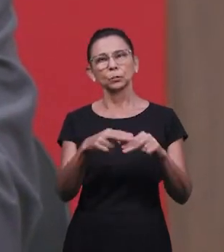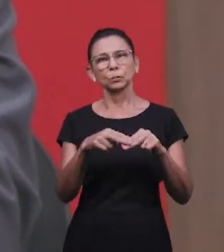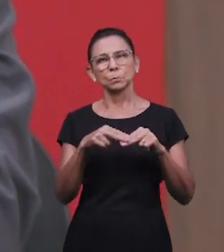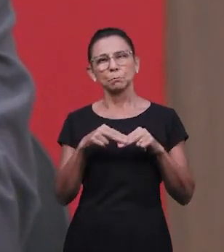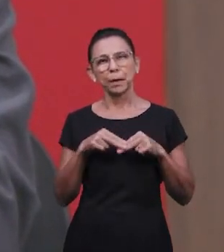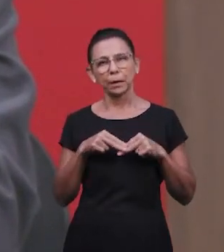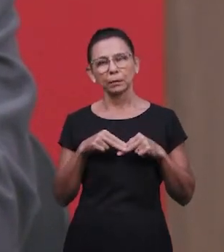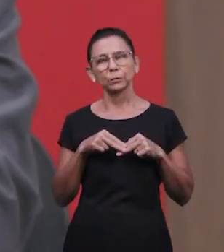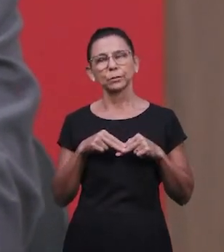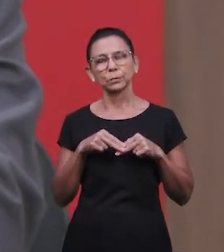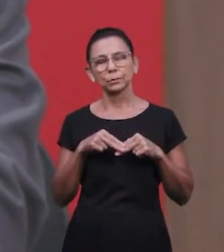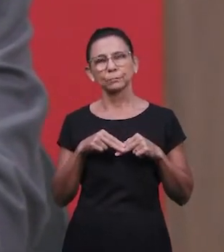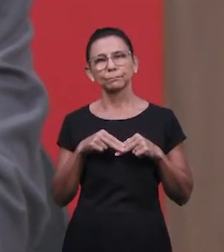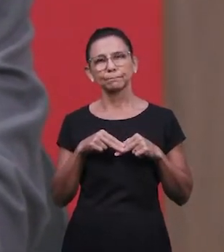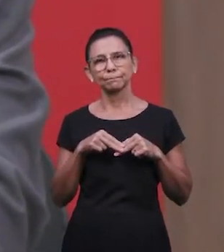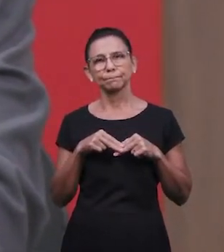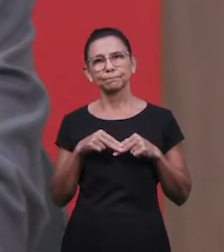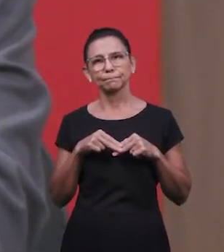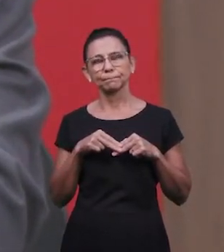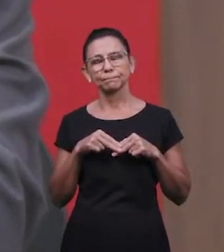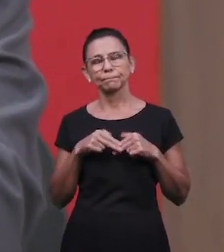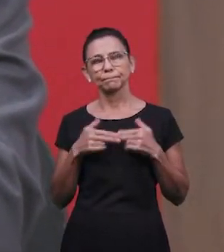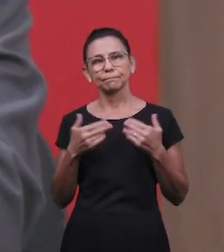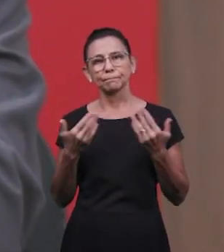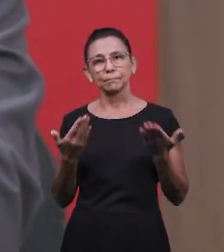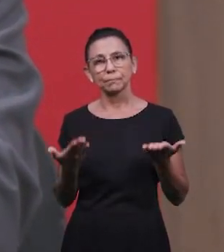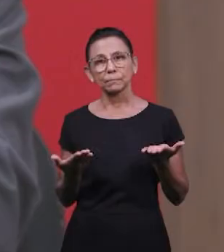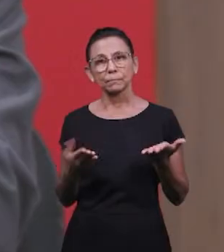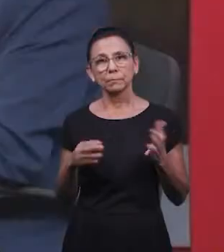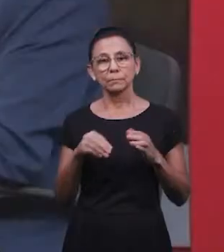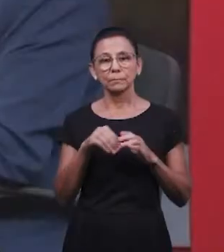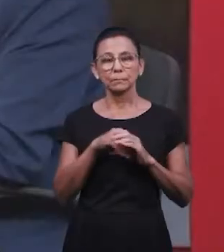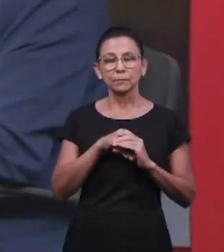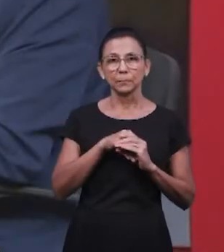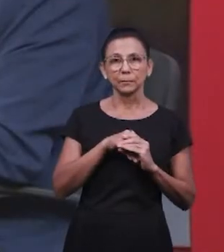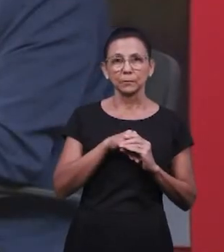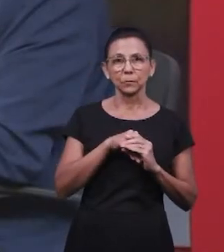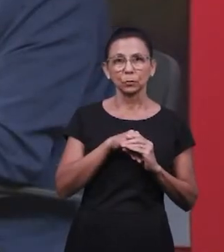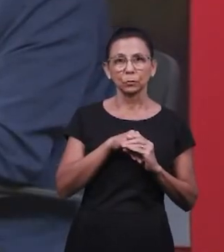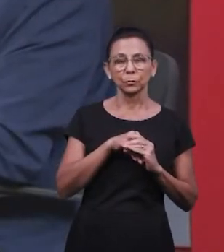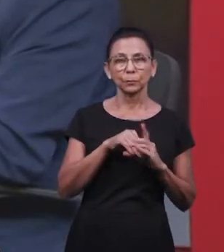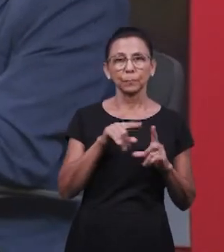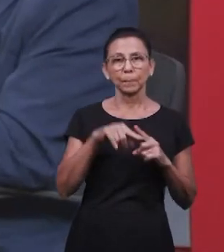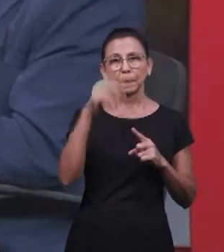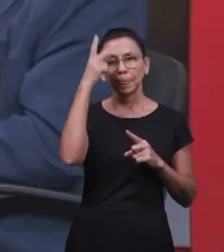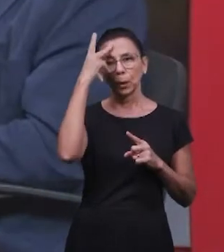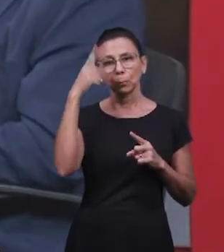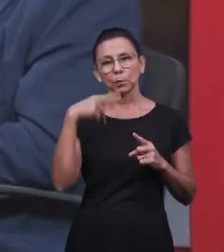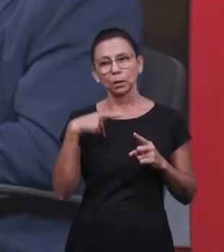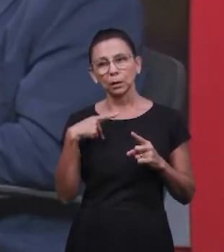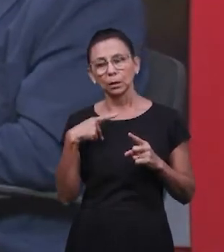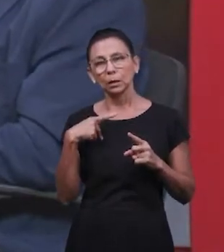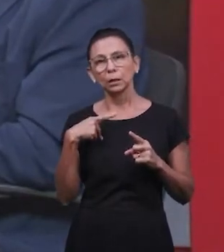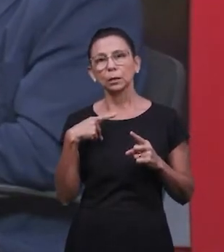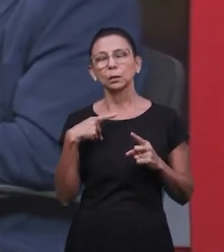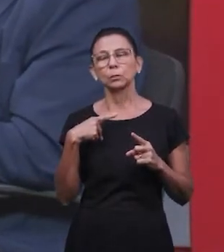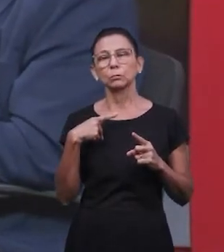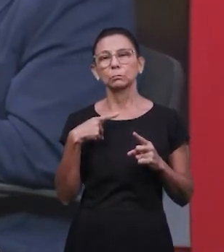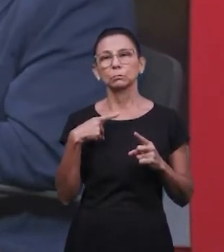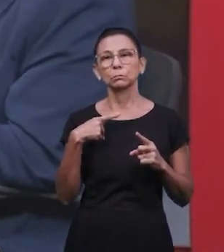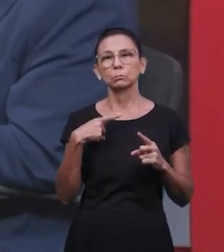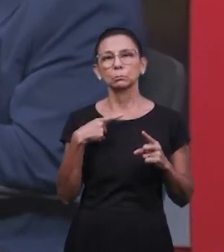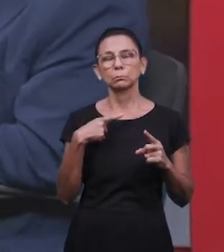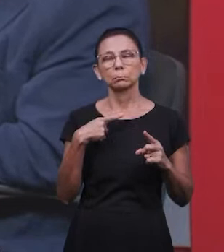nós, tanto sob o aspecto humano, do dia a dia, da formação do caráter, como